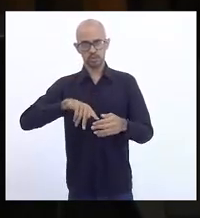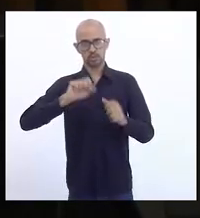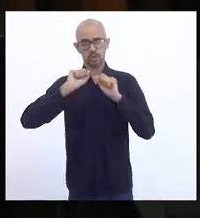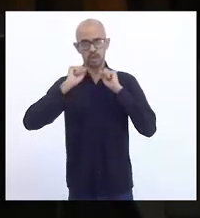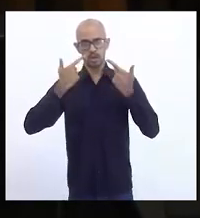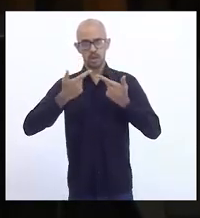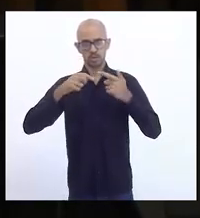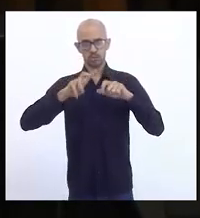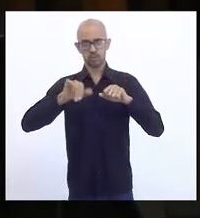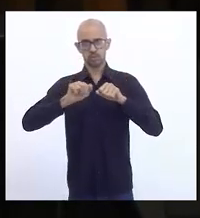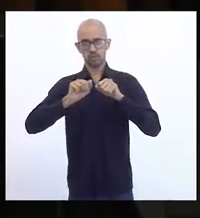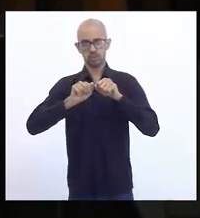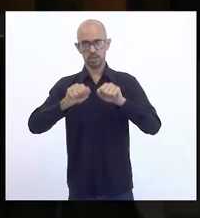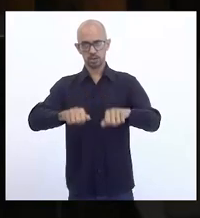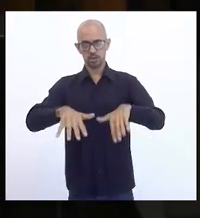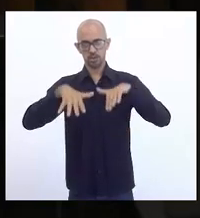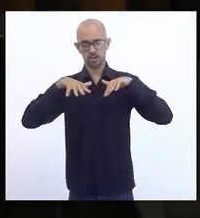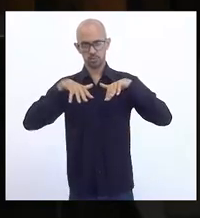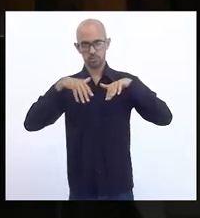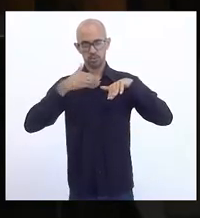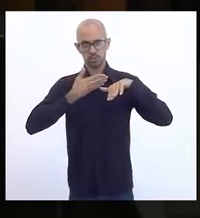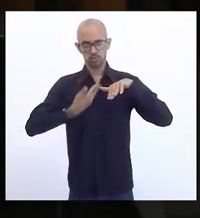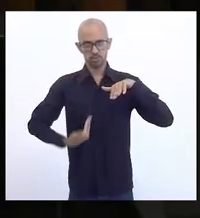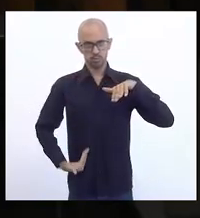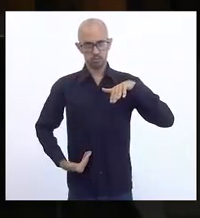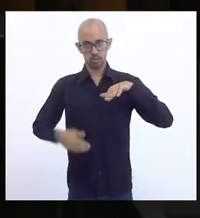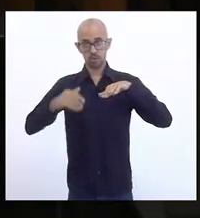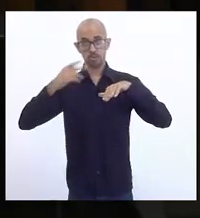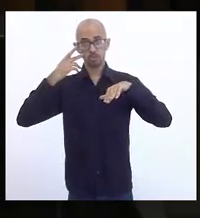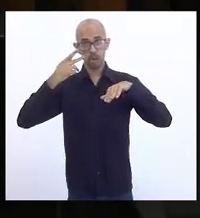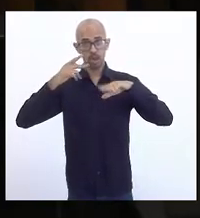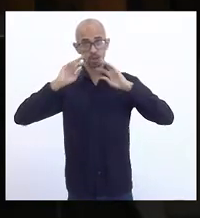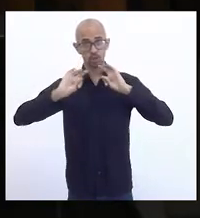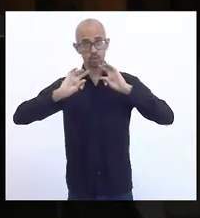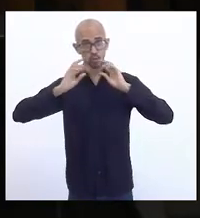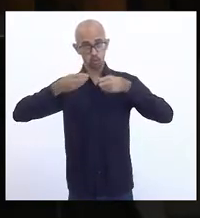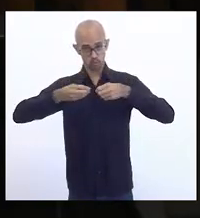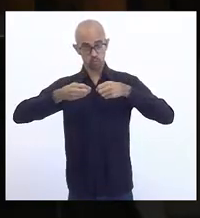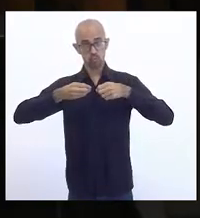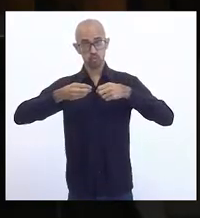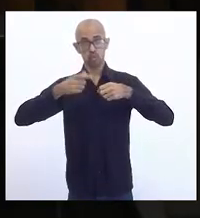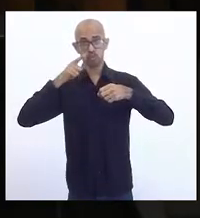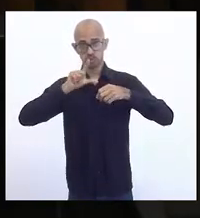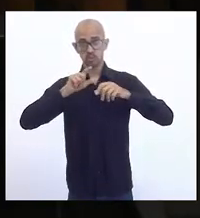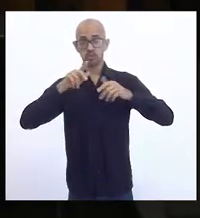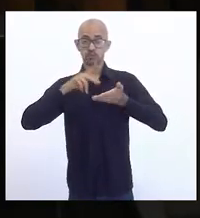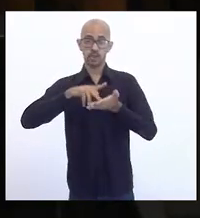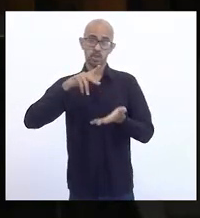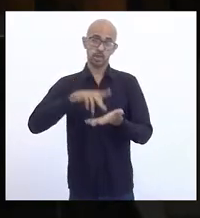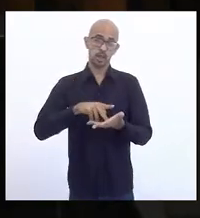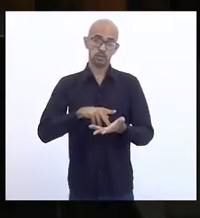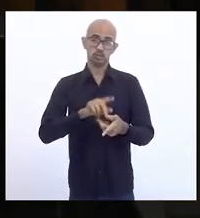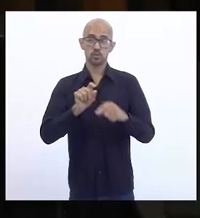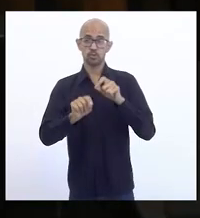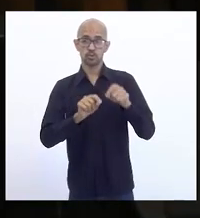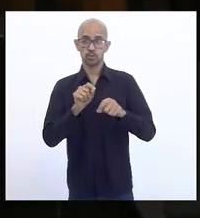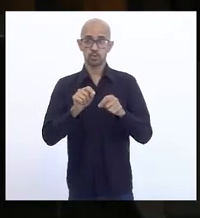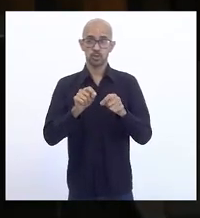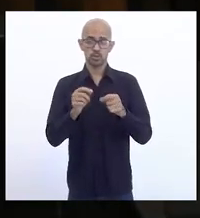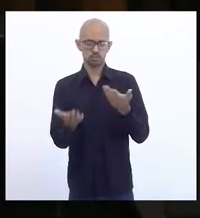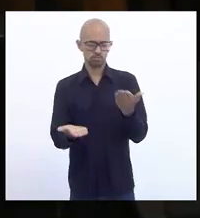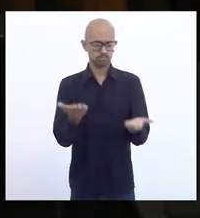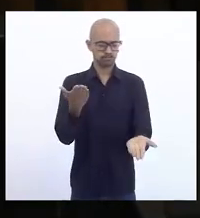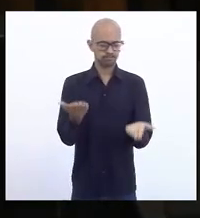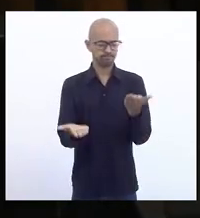de audiências públicas para que todos possam, de fato, colocar na